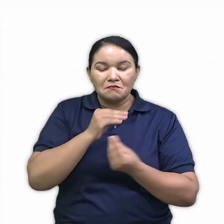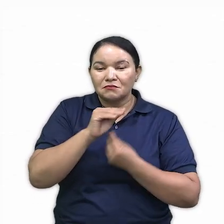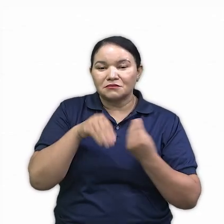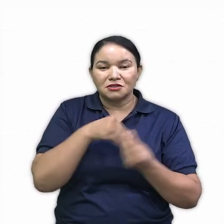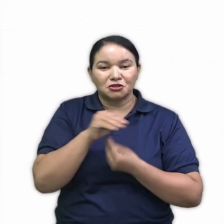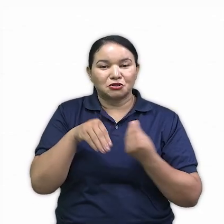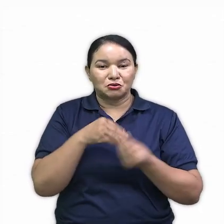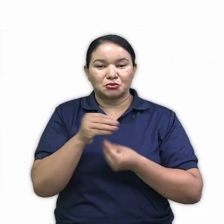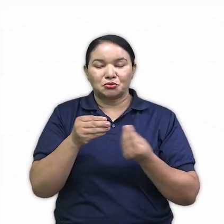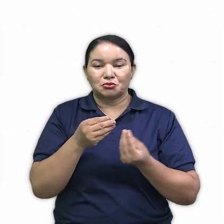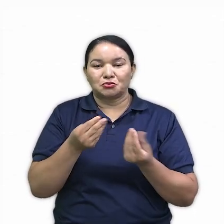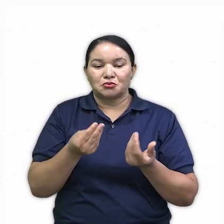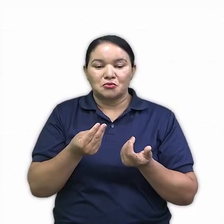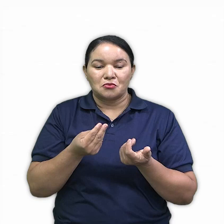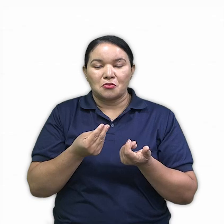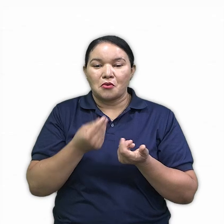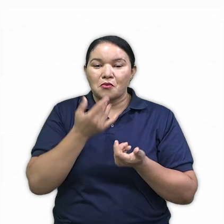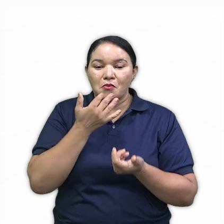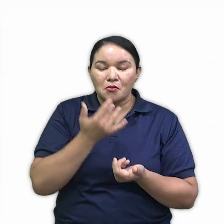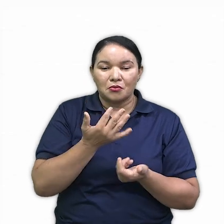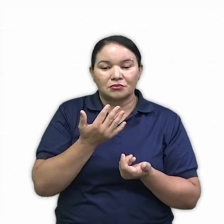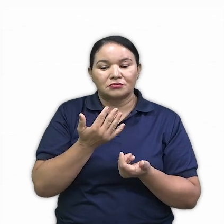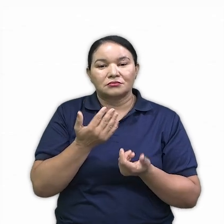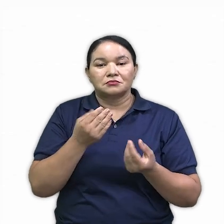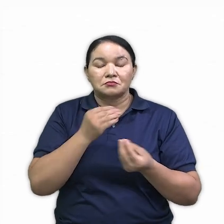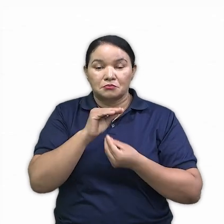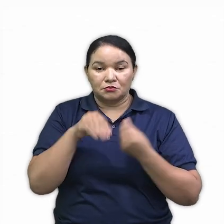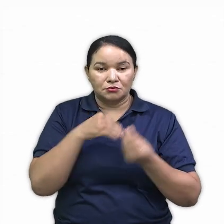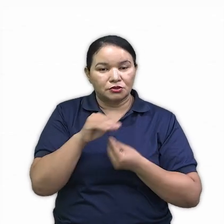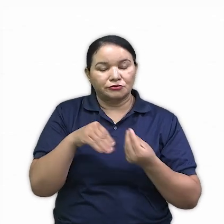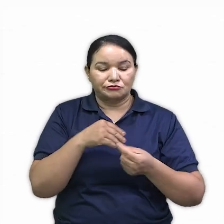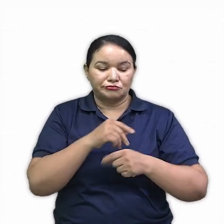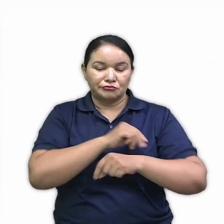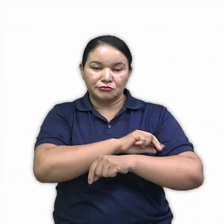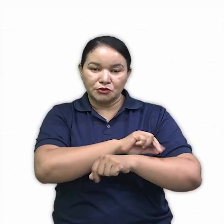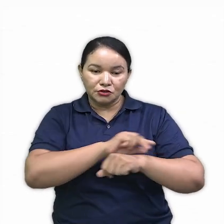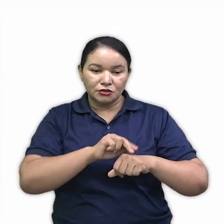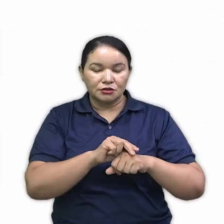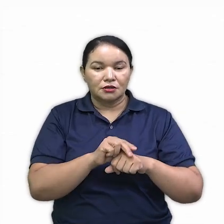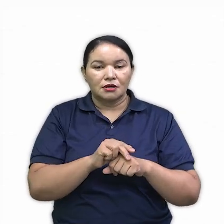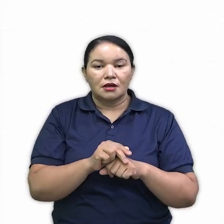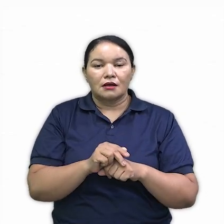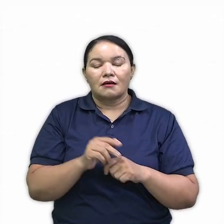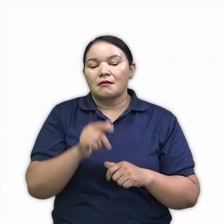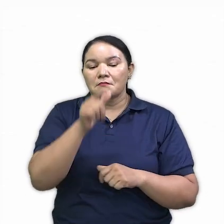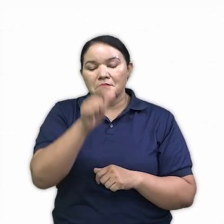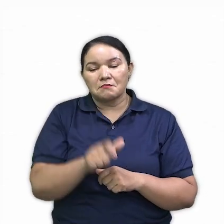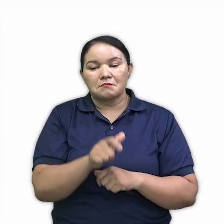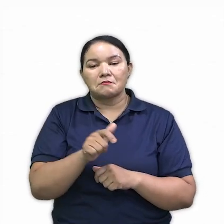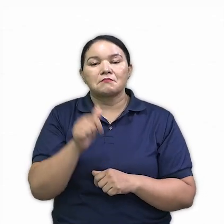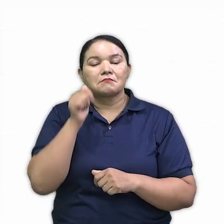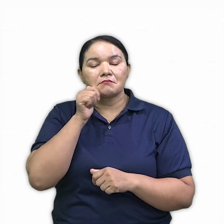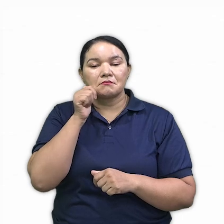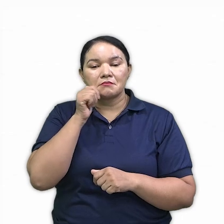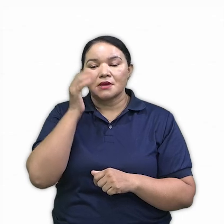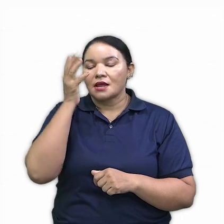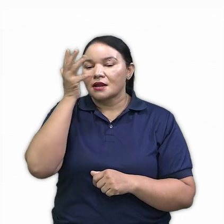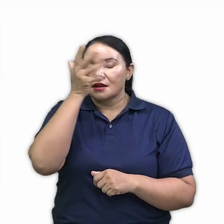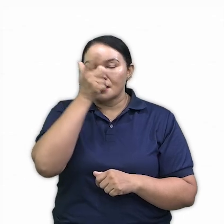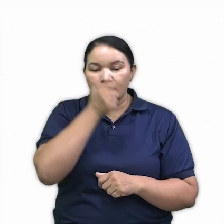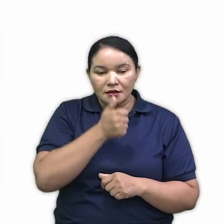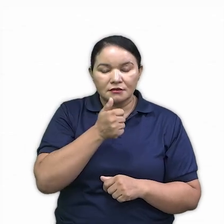também tem uma ampla discussão, né, nessa mistura de raças aí. Ela é uma linda mulata. Não.